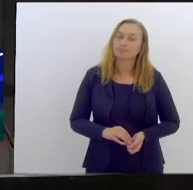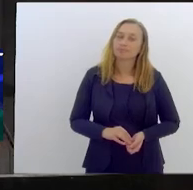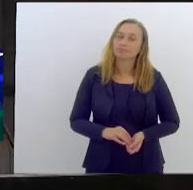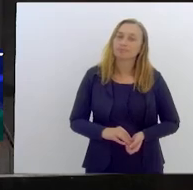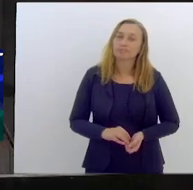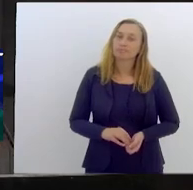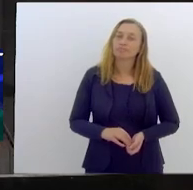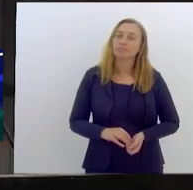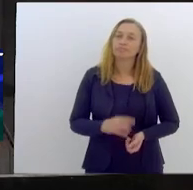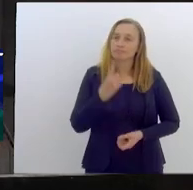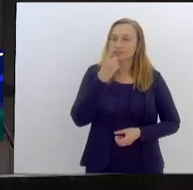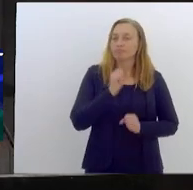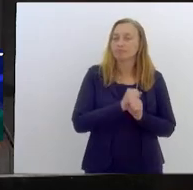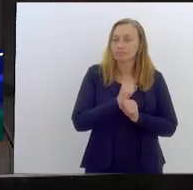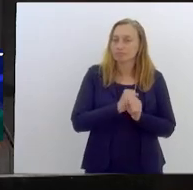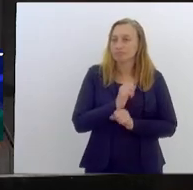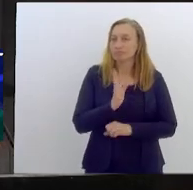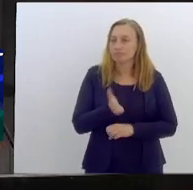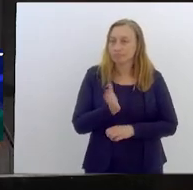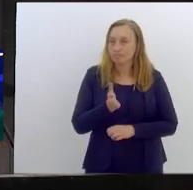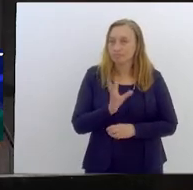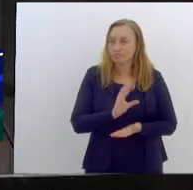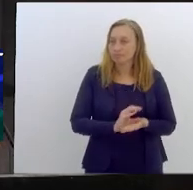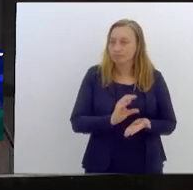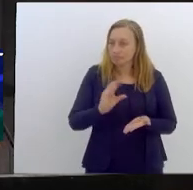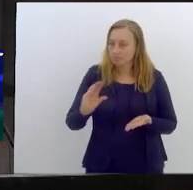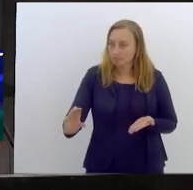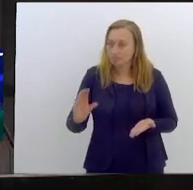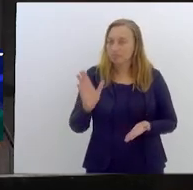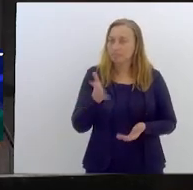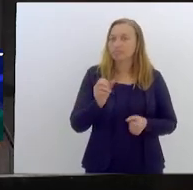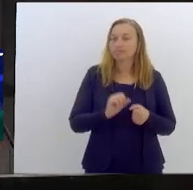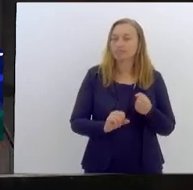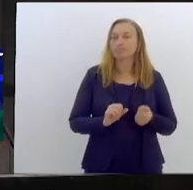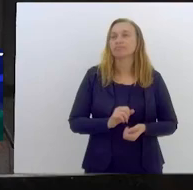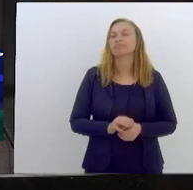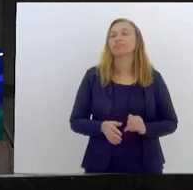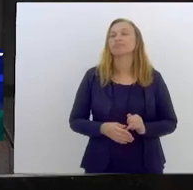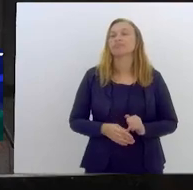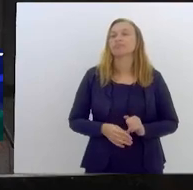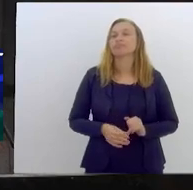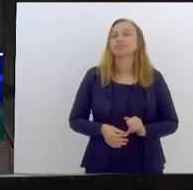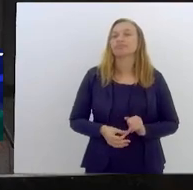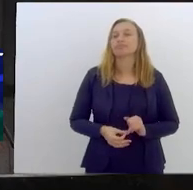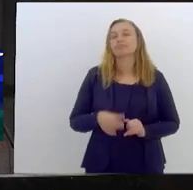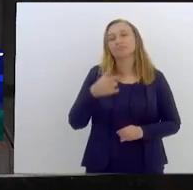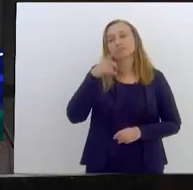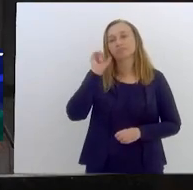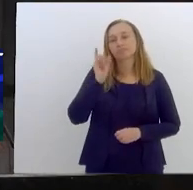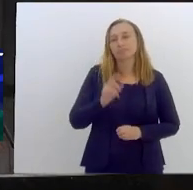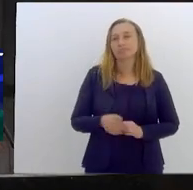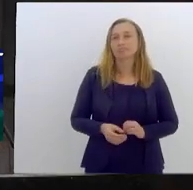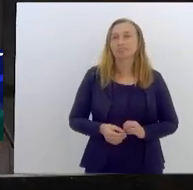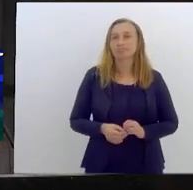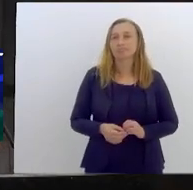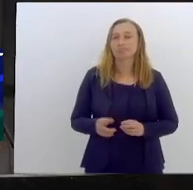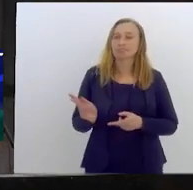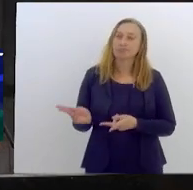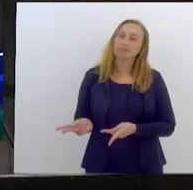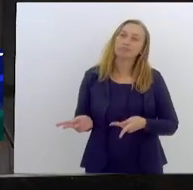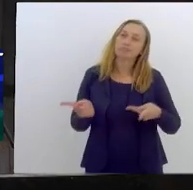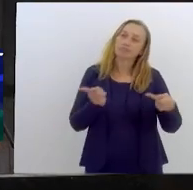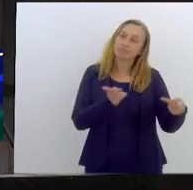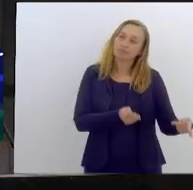já faz um ano que este repasse foi realizado. Ontem estive